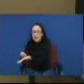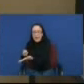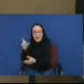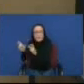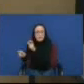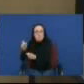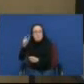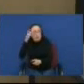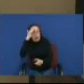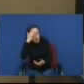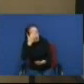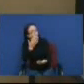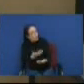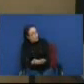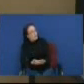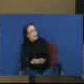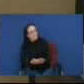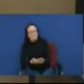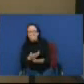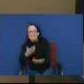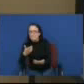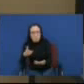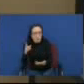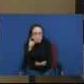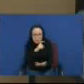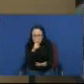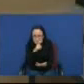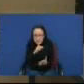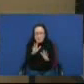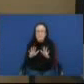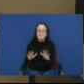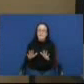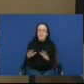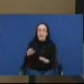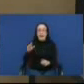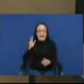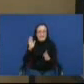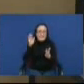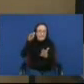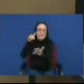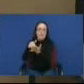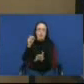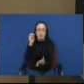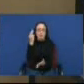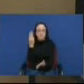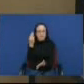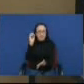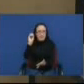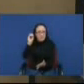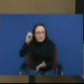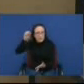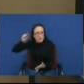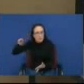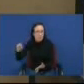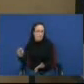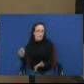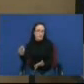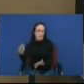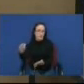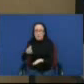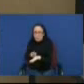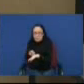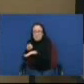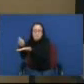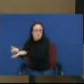as pessoas com valores de até 80 mil reais que têm direito a receber. Essa associação também se fala que